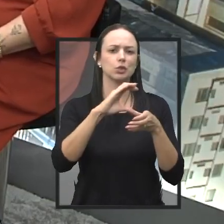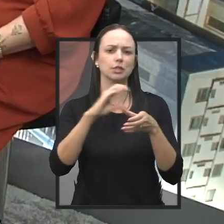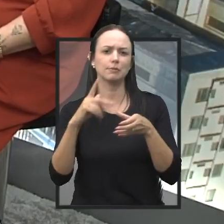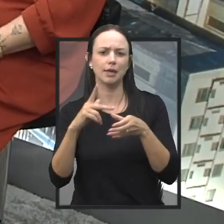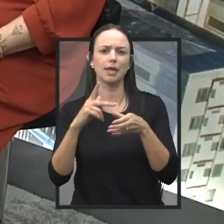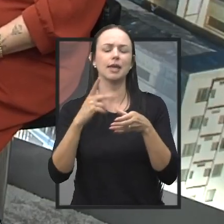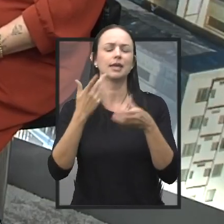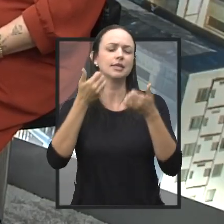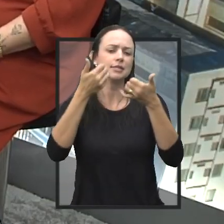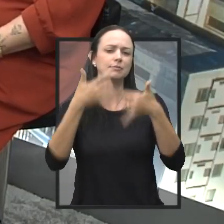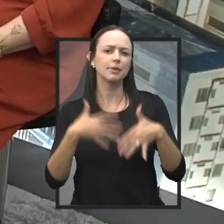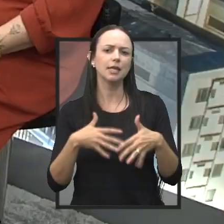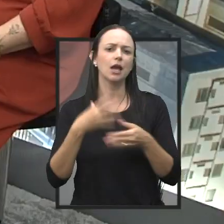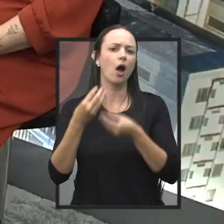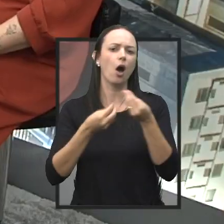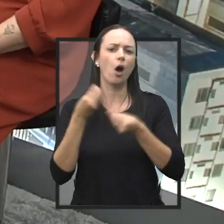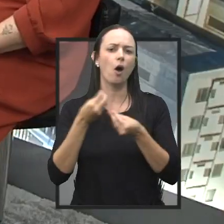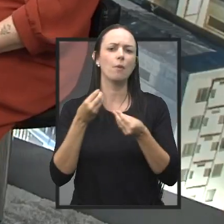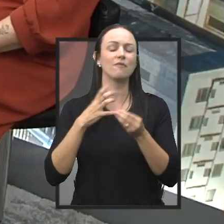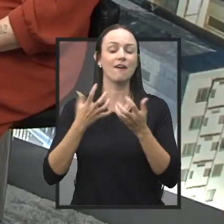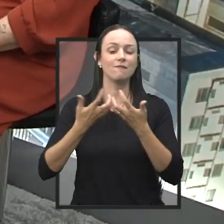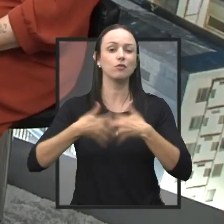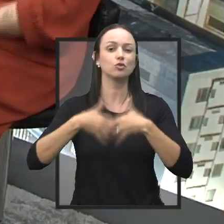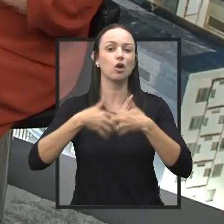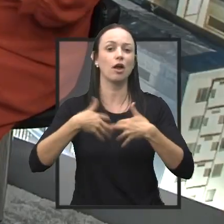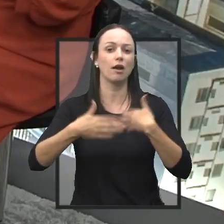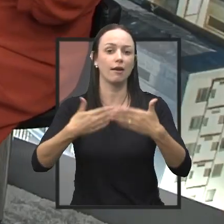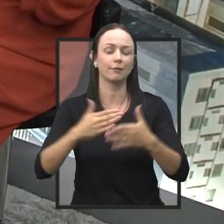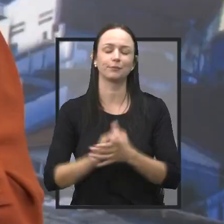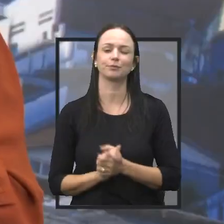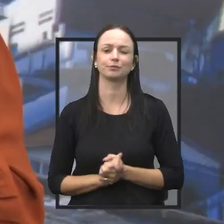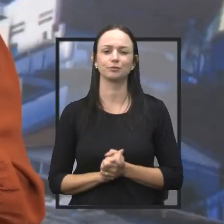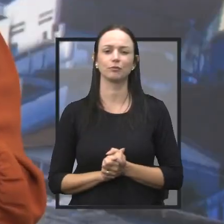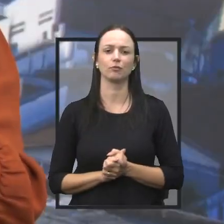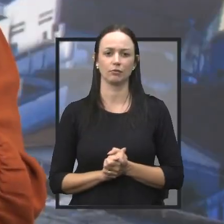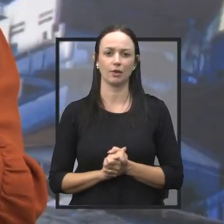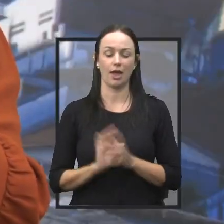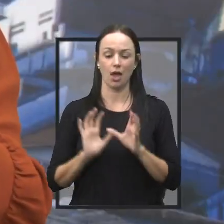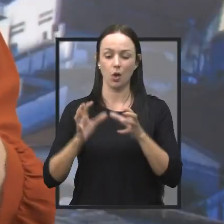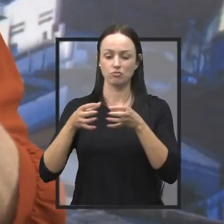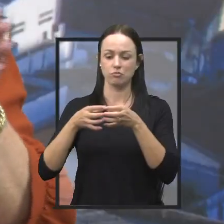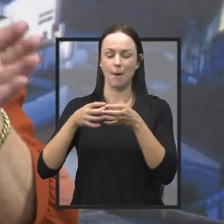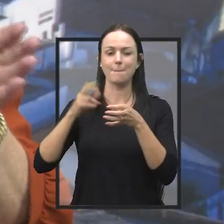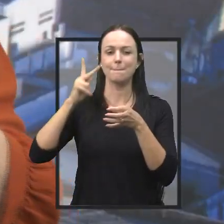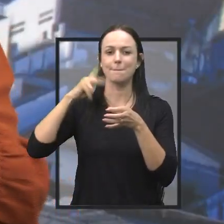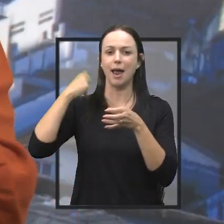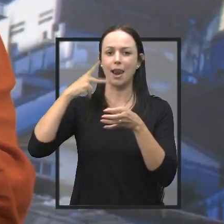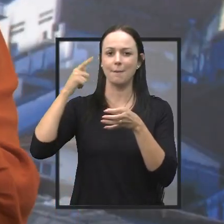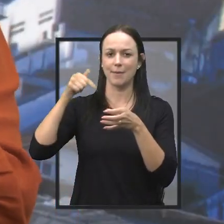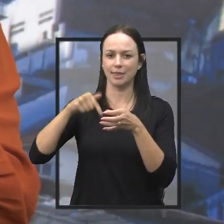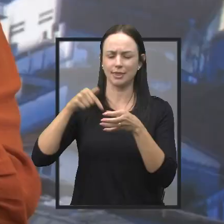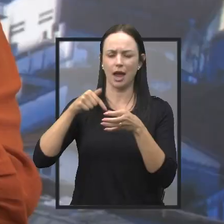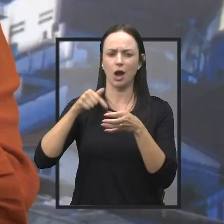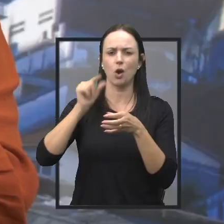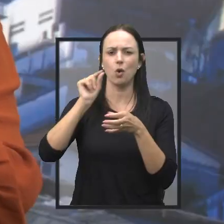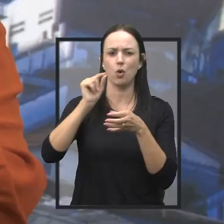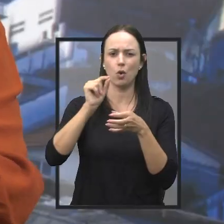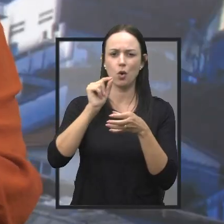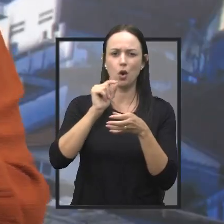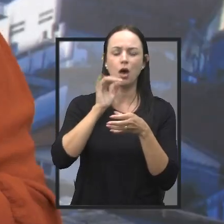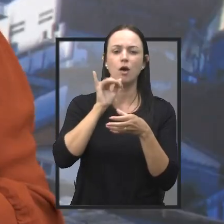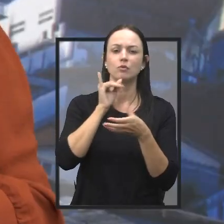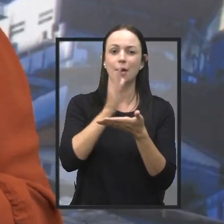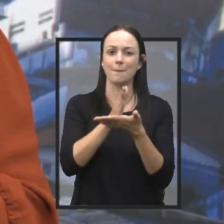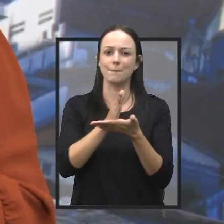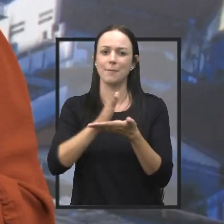sobre a importância delas e como é que elas vão funcionar de fato na prática. A frente parlamentar é um fracionamento exatamente dessa situação